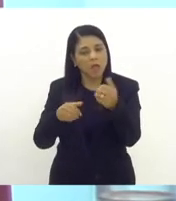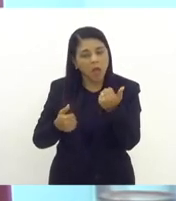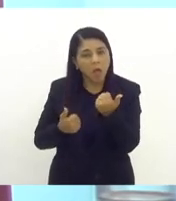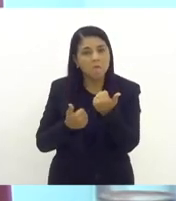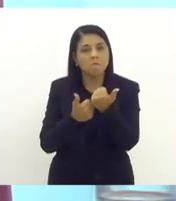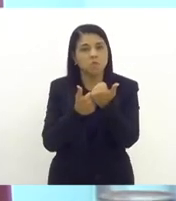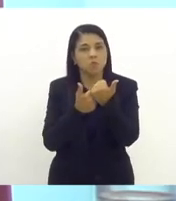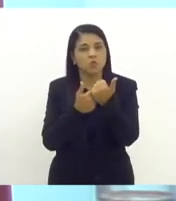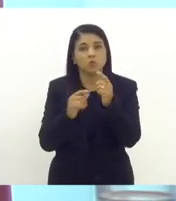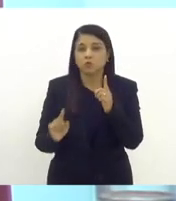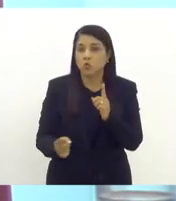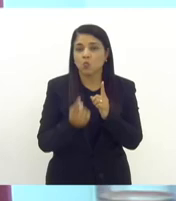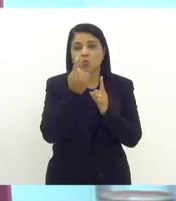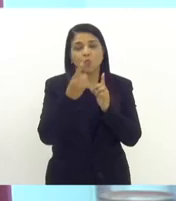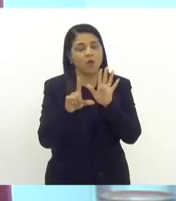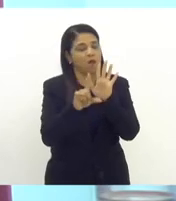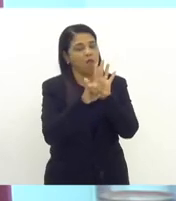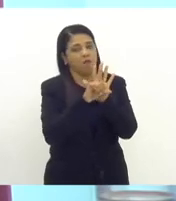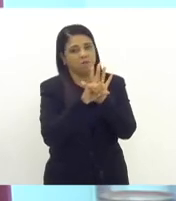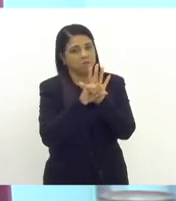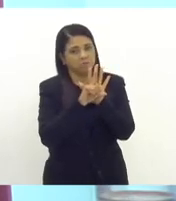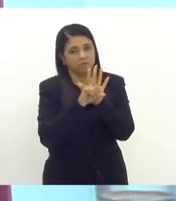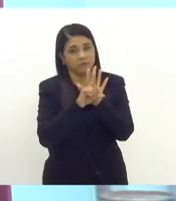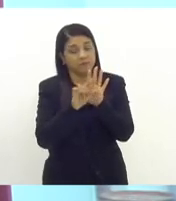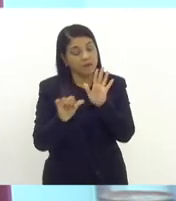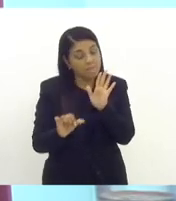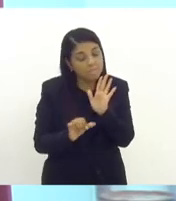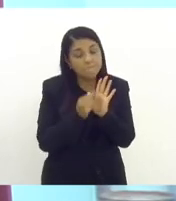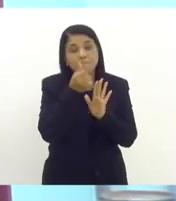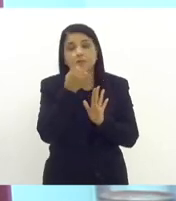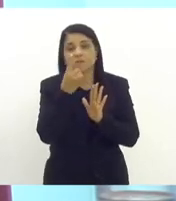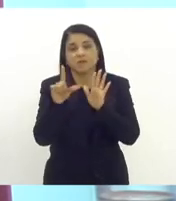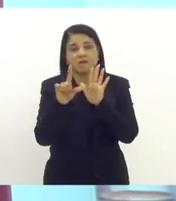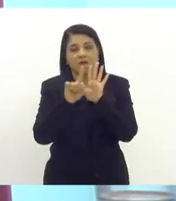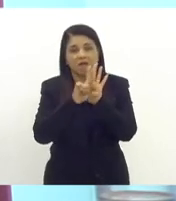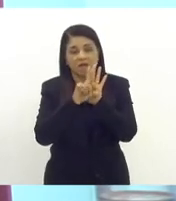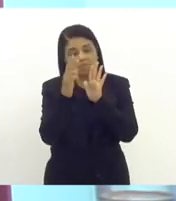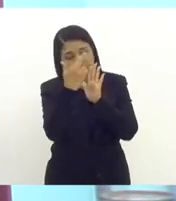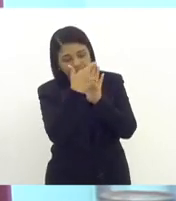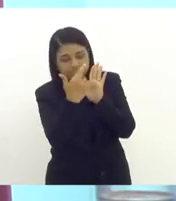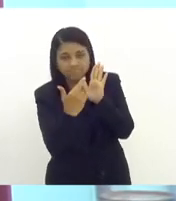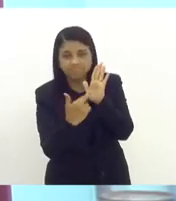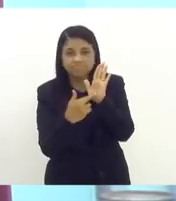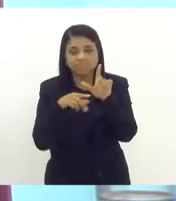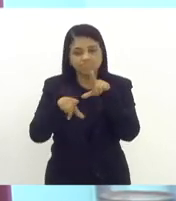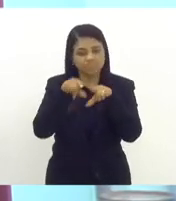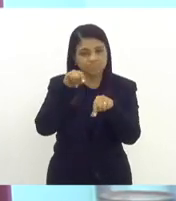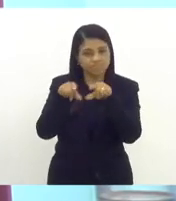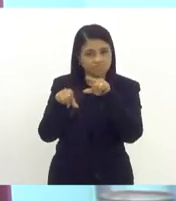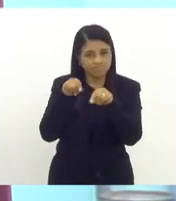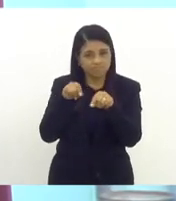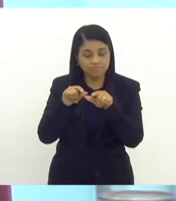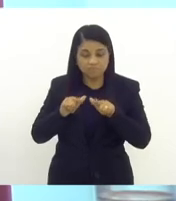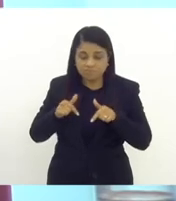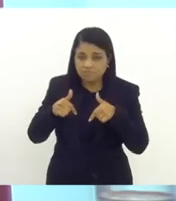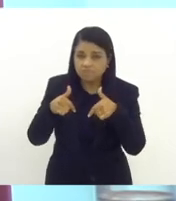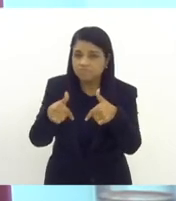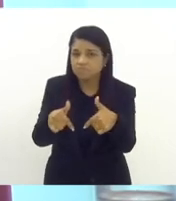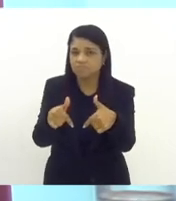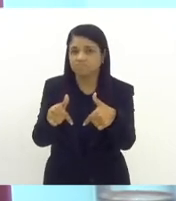não é única lei a disciplinar o assunto mas foi a primeira a definir critérios de seleção execução